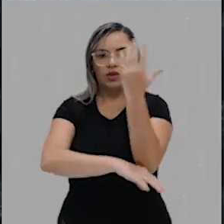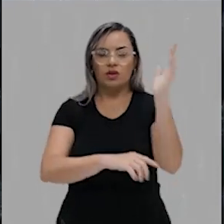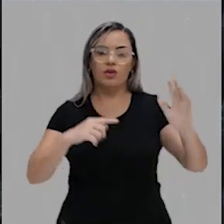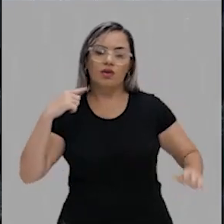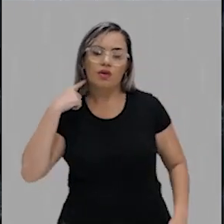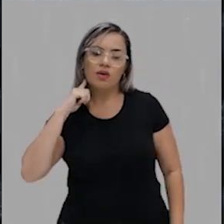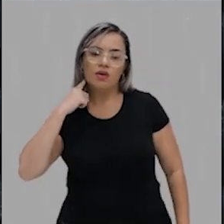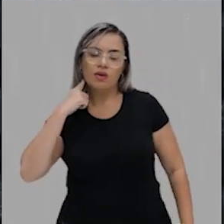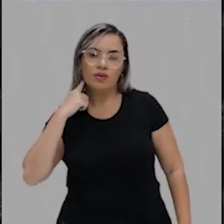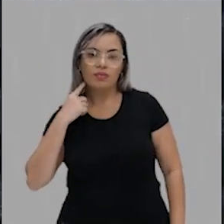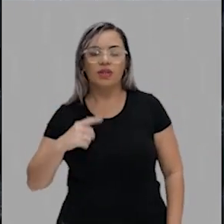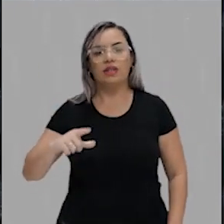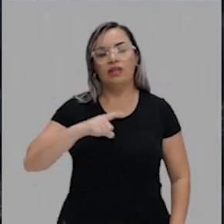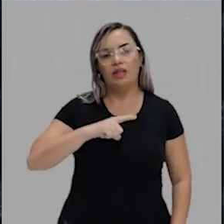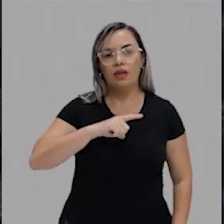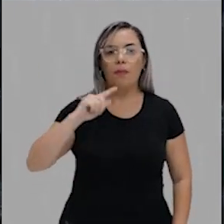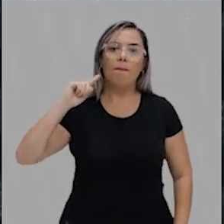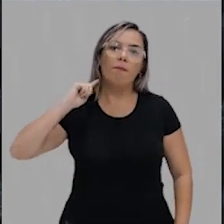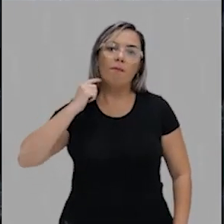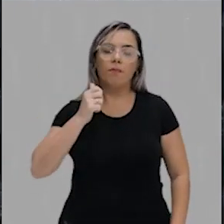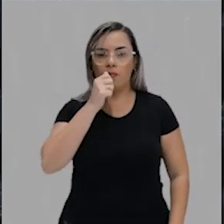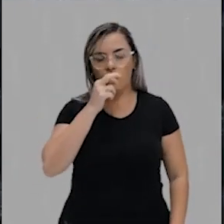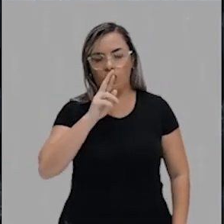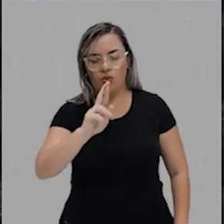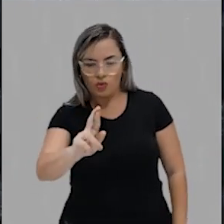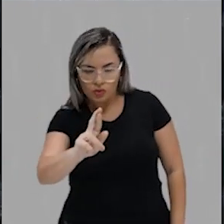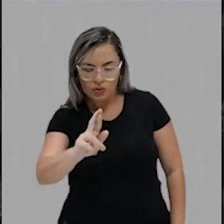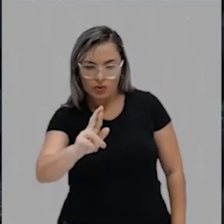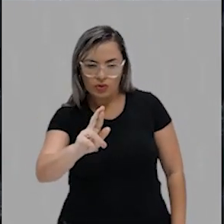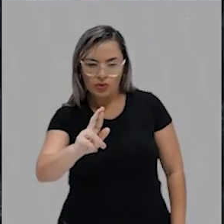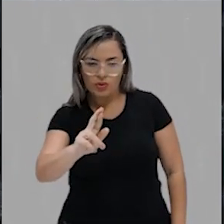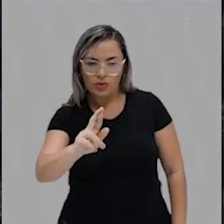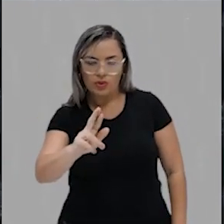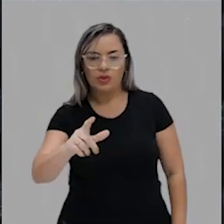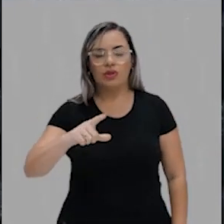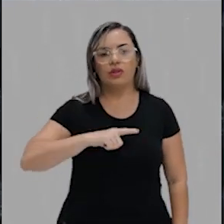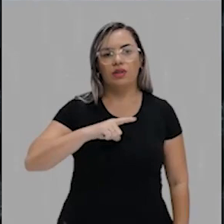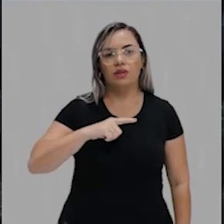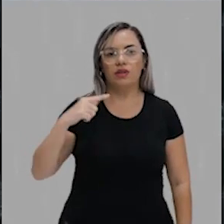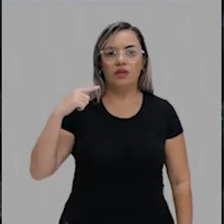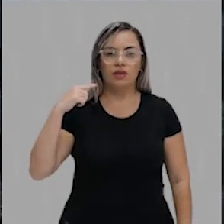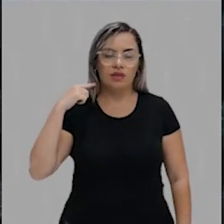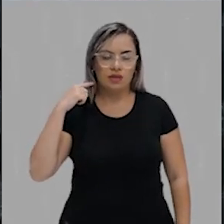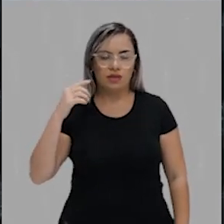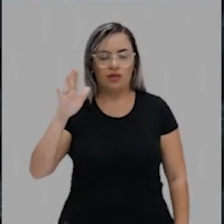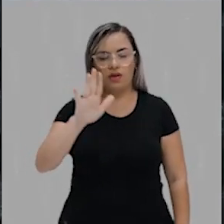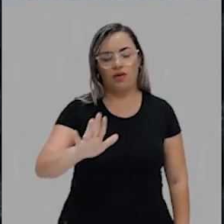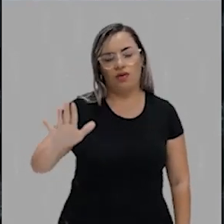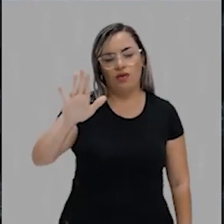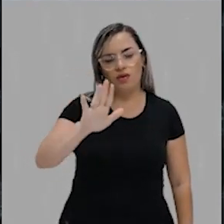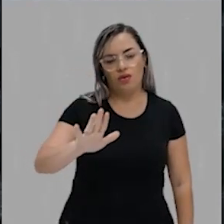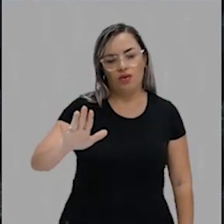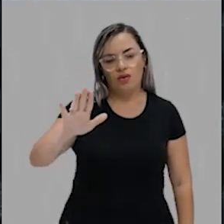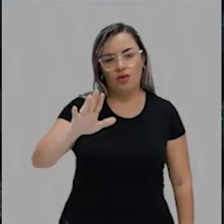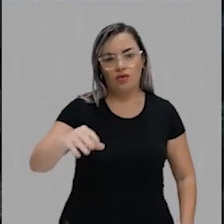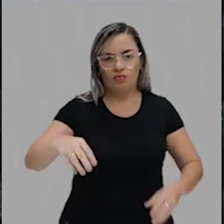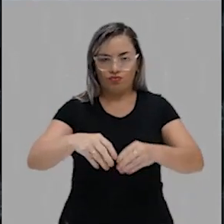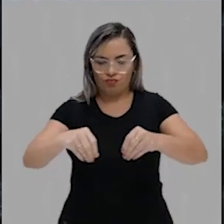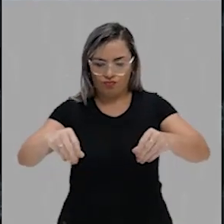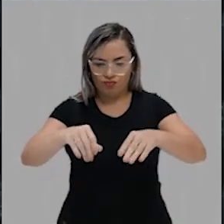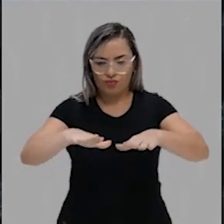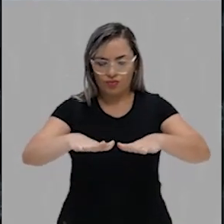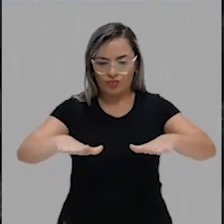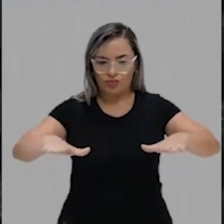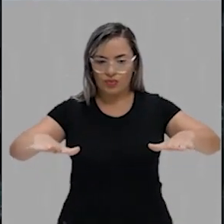tem poluição do ar, tem a poluição do solo, tem a poluição sonora. Quando você tem muito barulho ali,